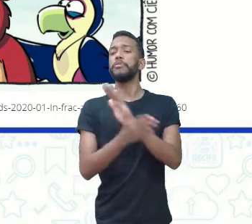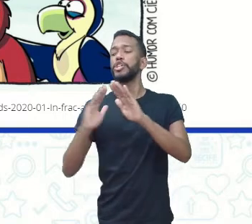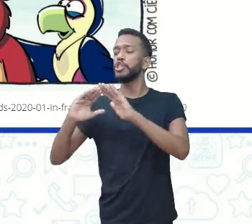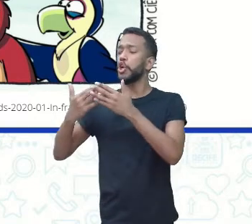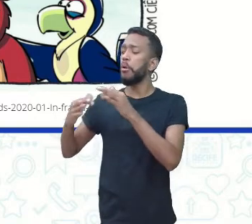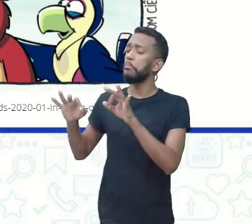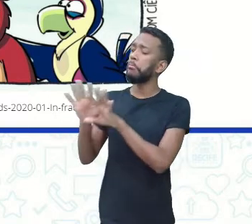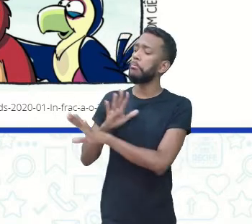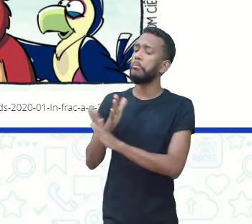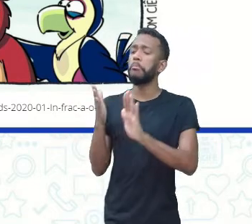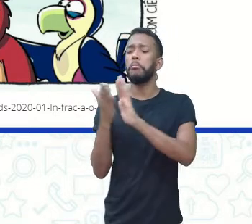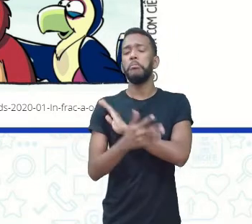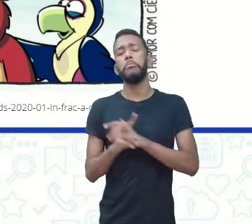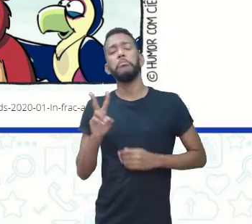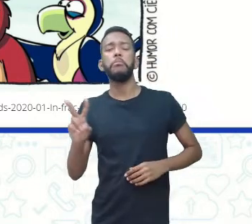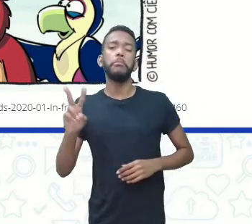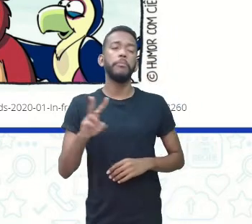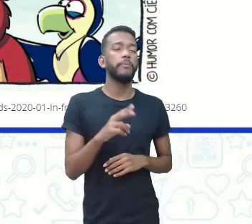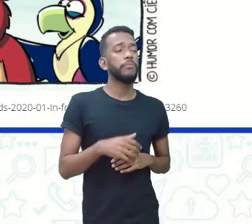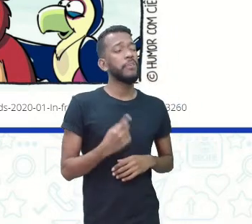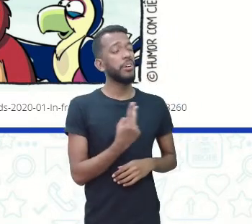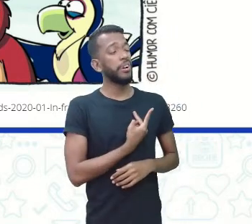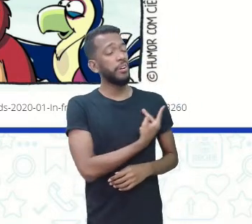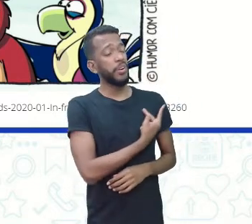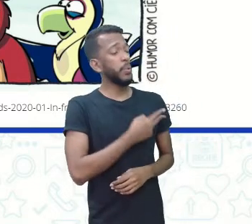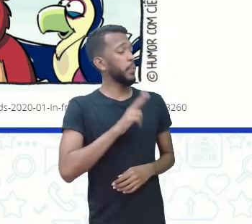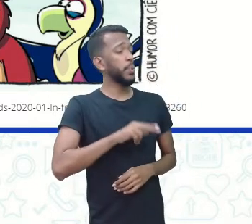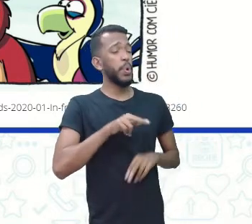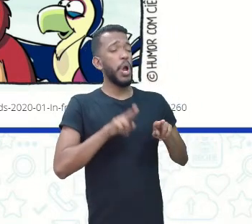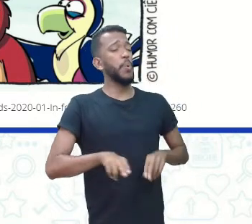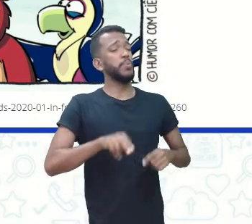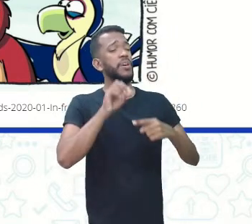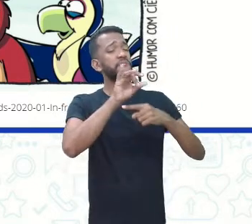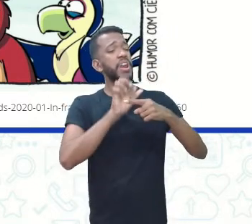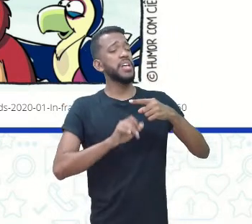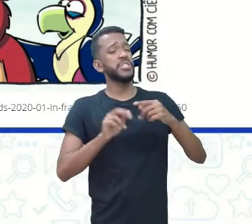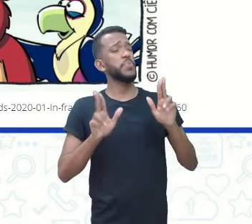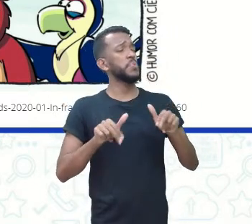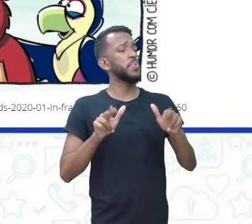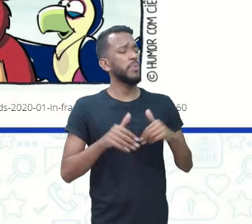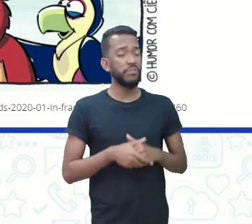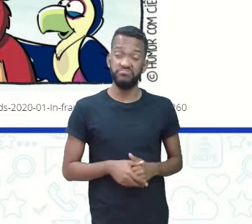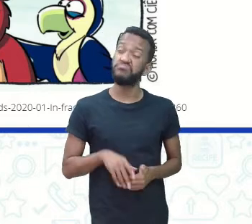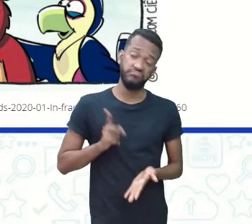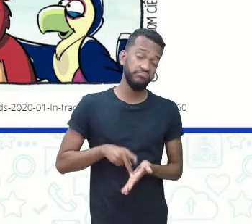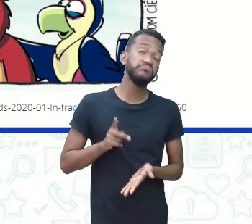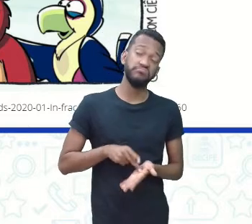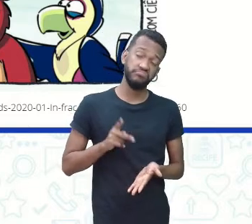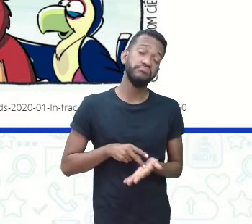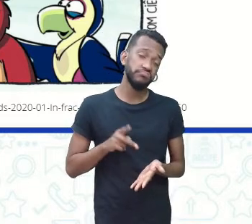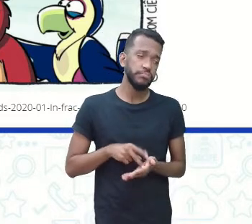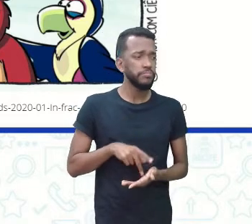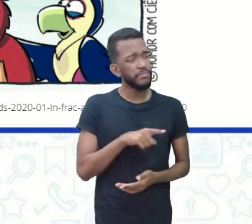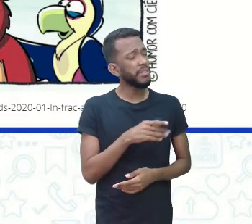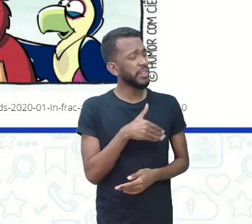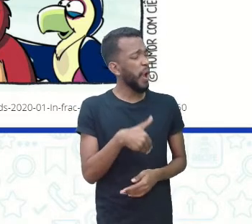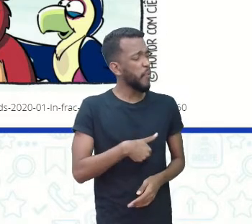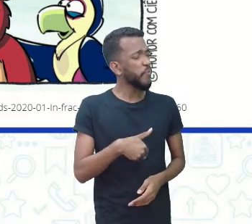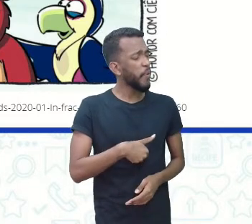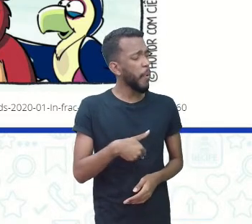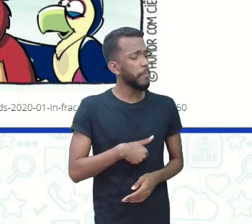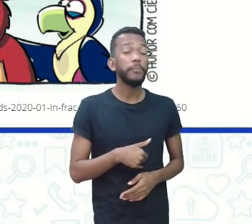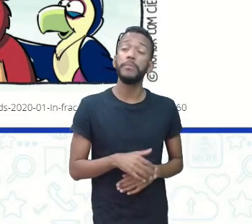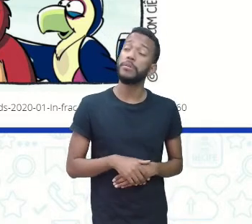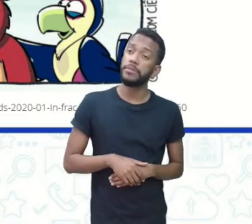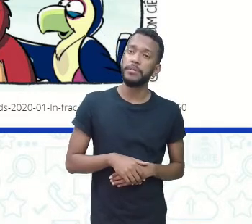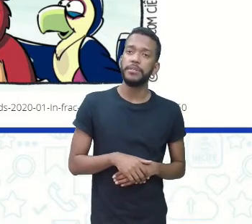E aí dizendo assim, ó. A gente nunca usa frações, né? Aí o tucano disse assim, verdade. Tá com fome? Aí